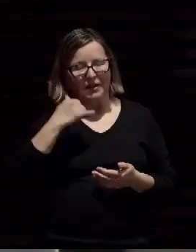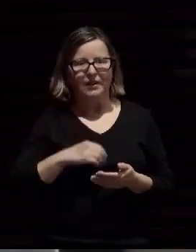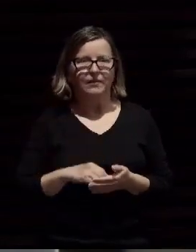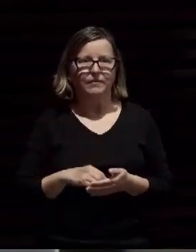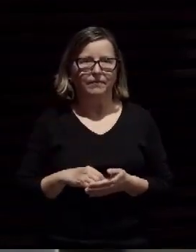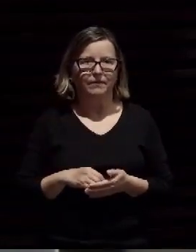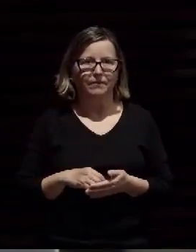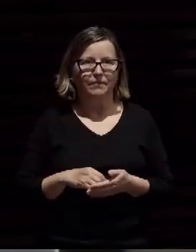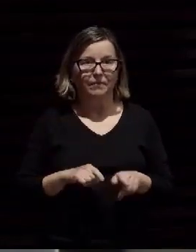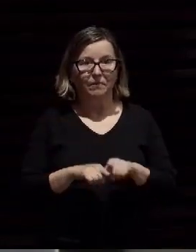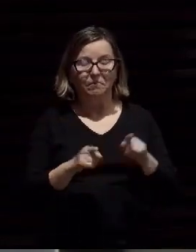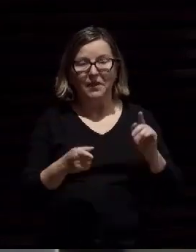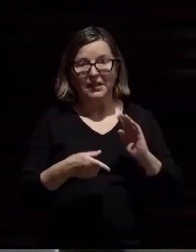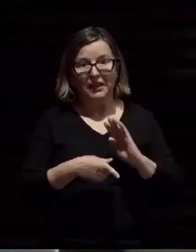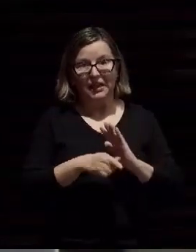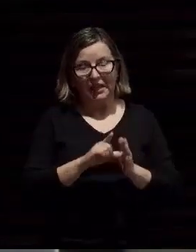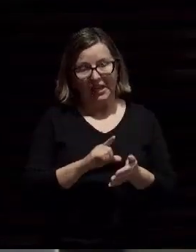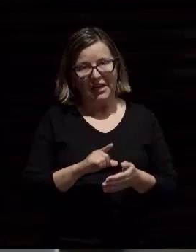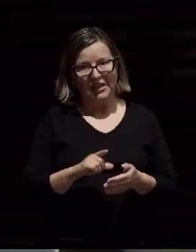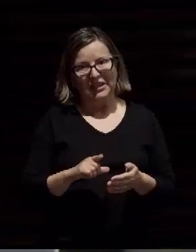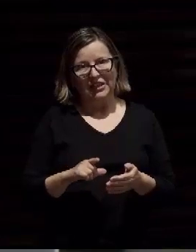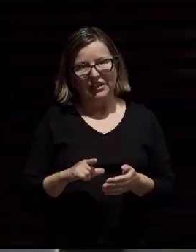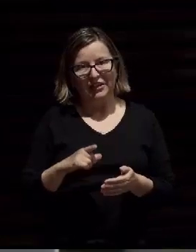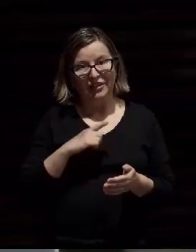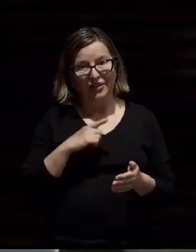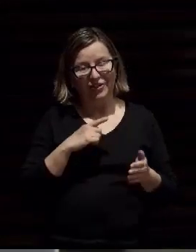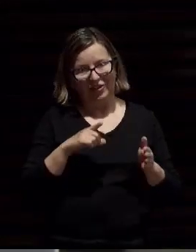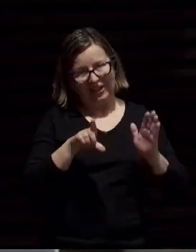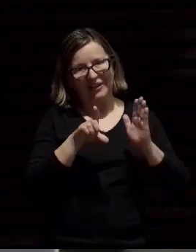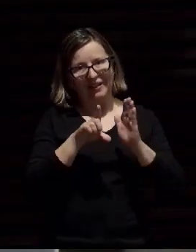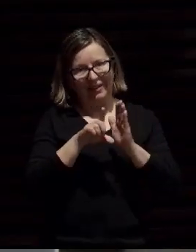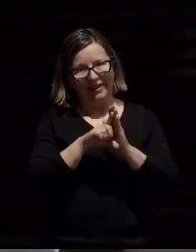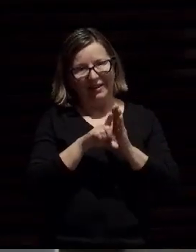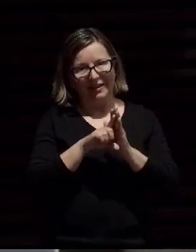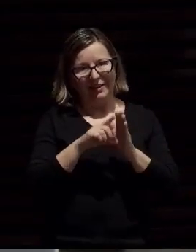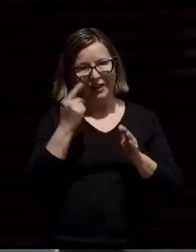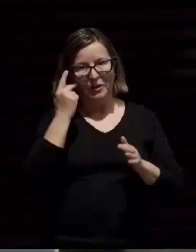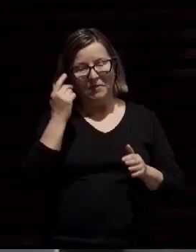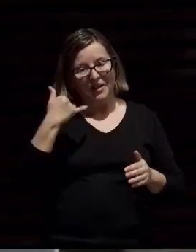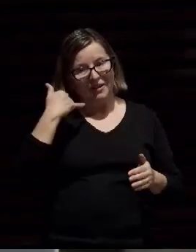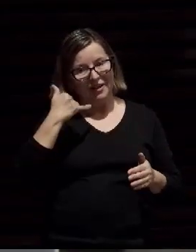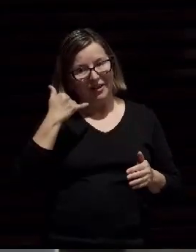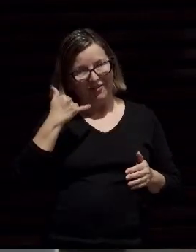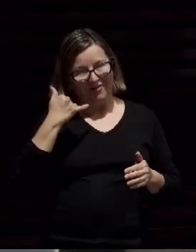as leis estavam aí, só que eram desconhecidas.